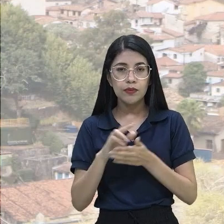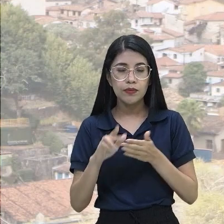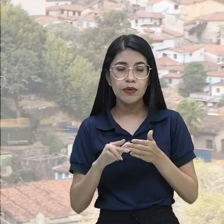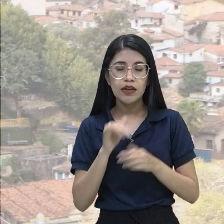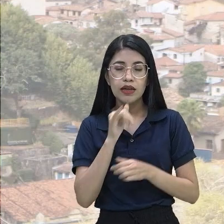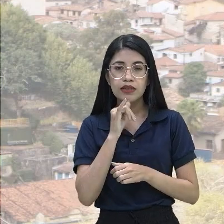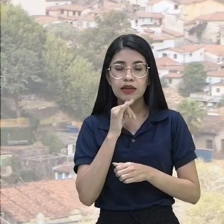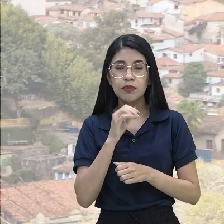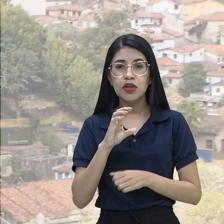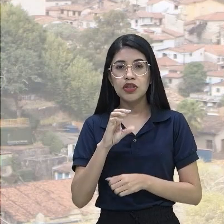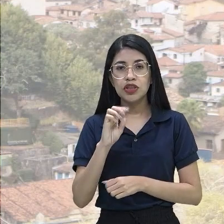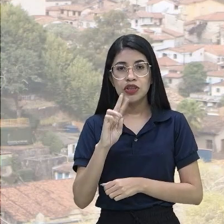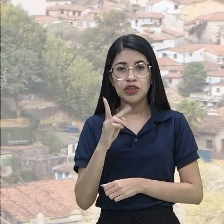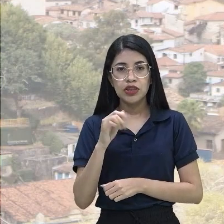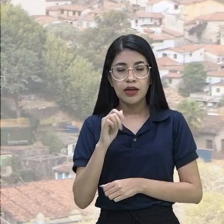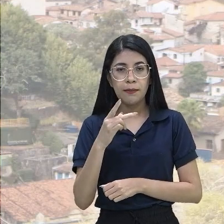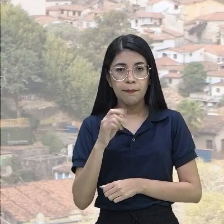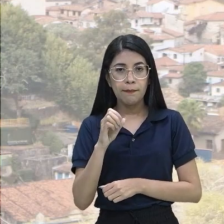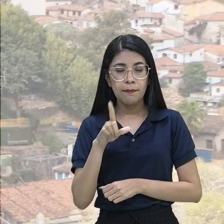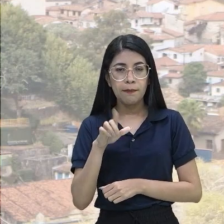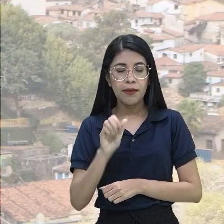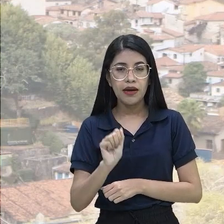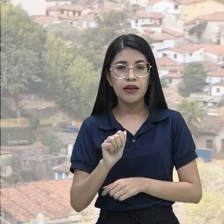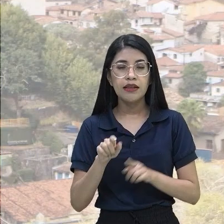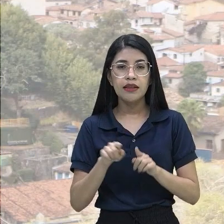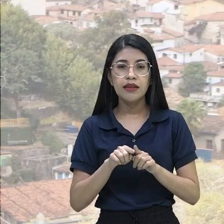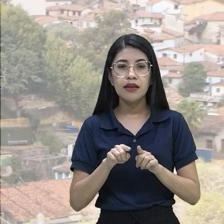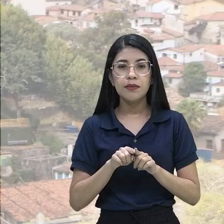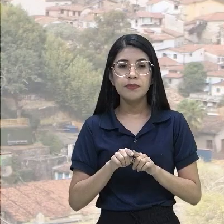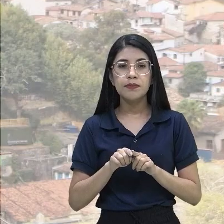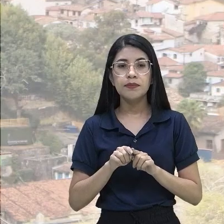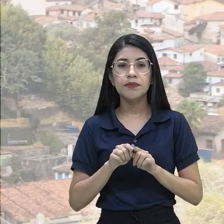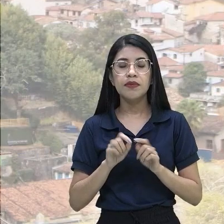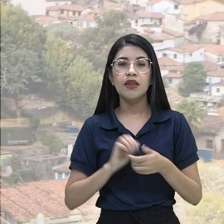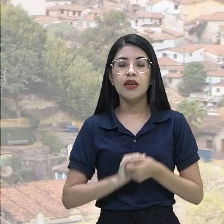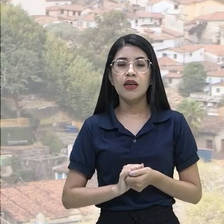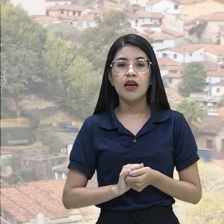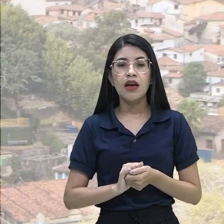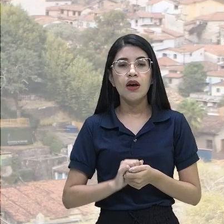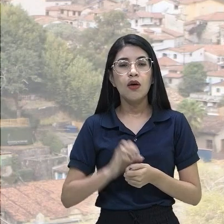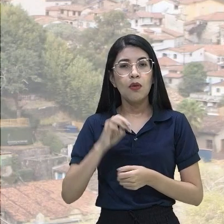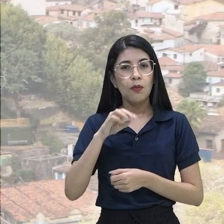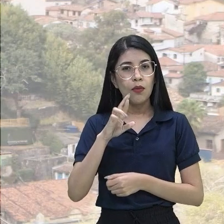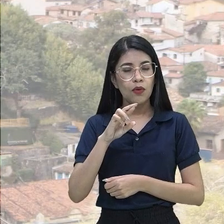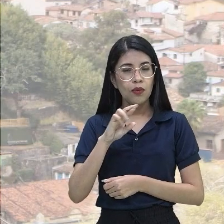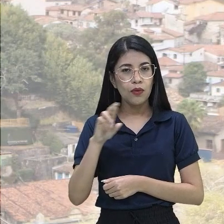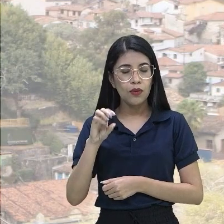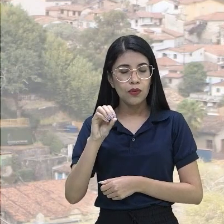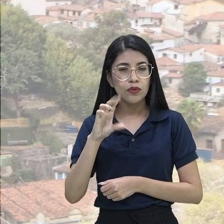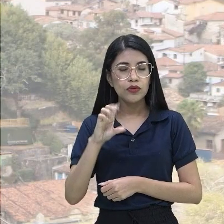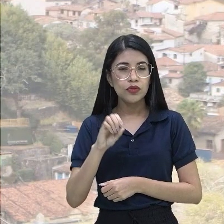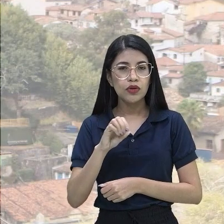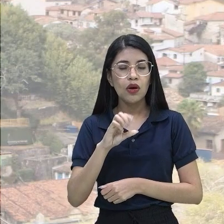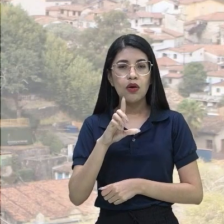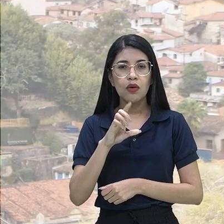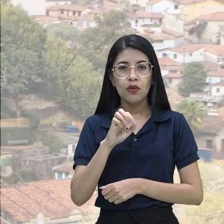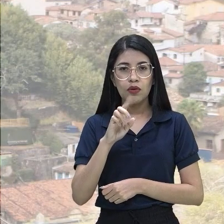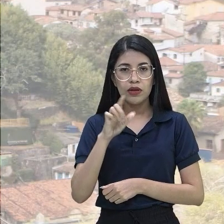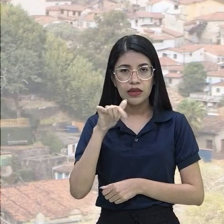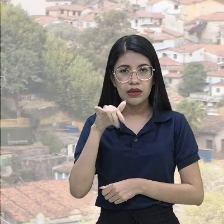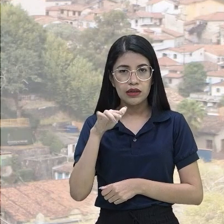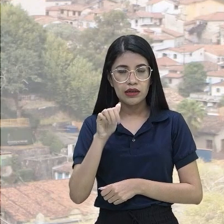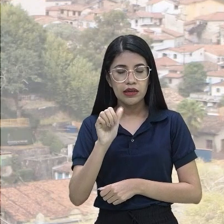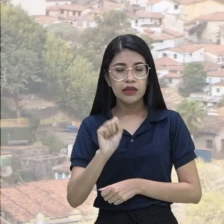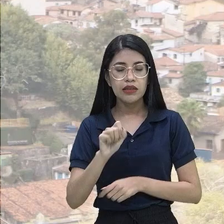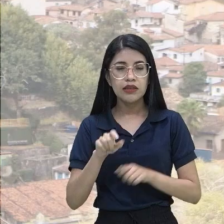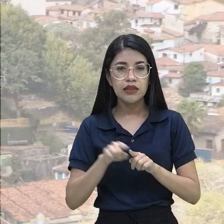de chapadas, vamos ter os morros, as colinas, as serras, os picos, e